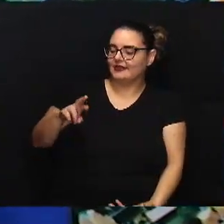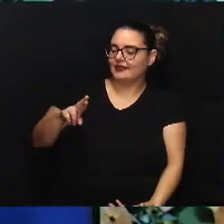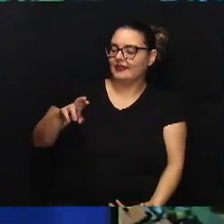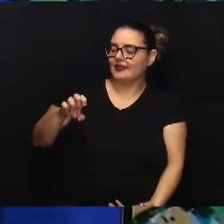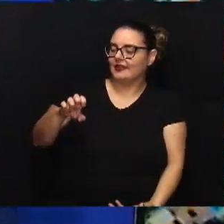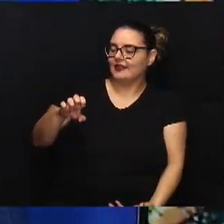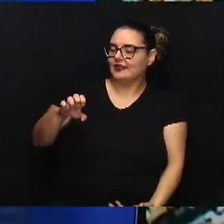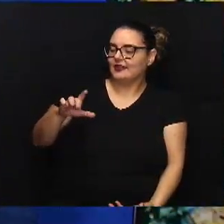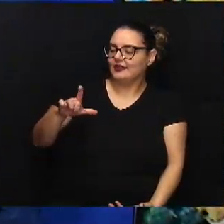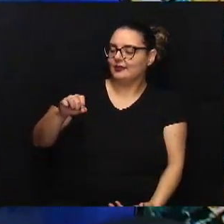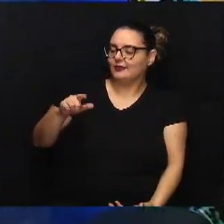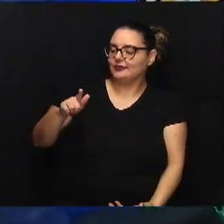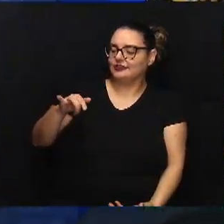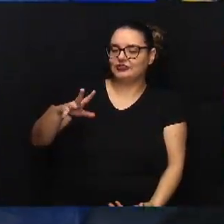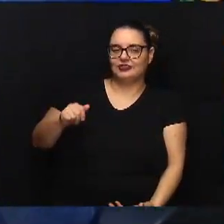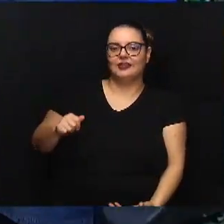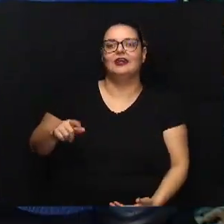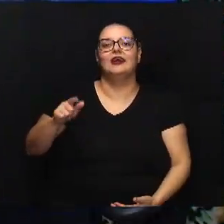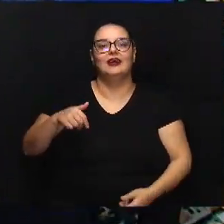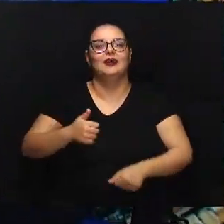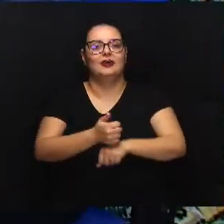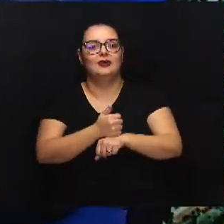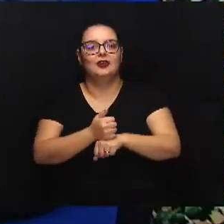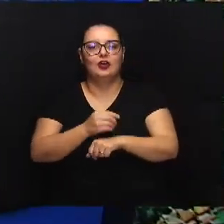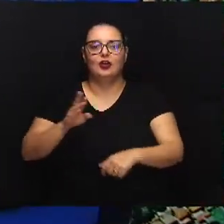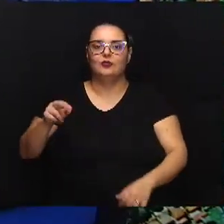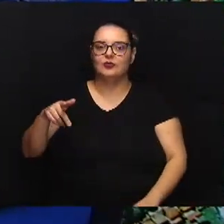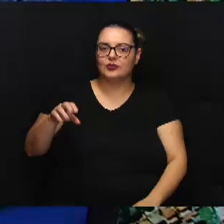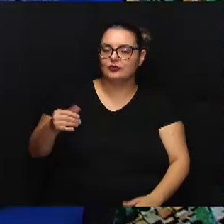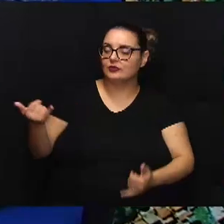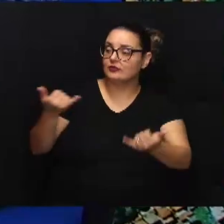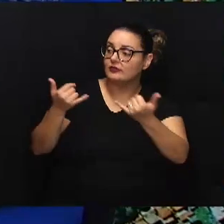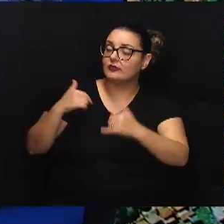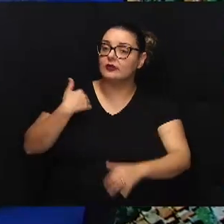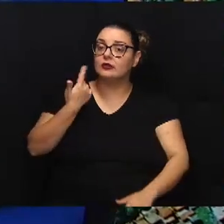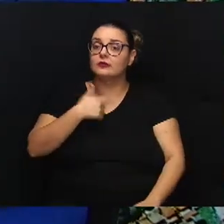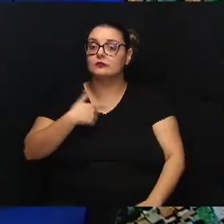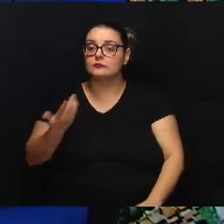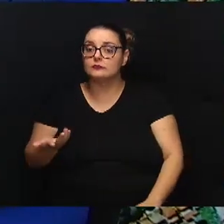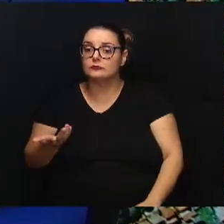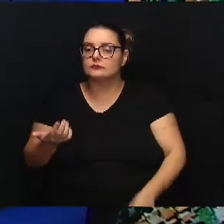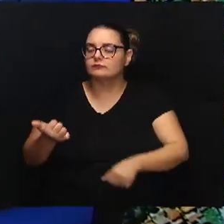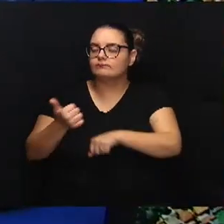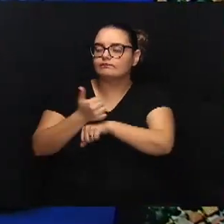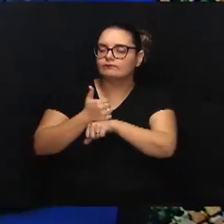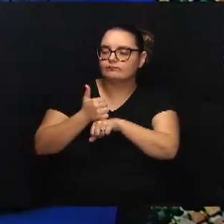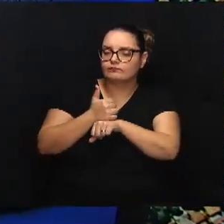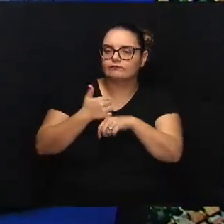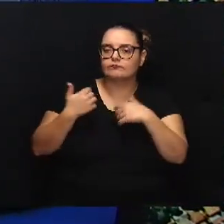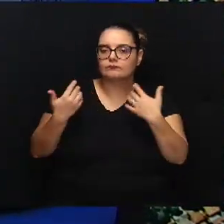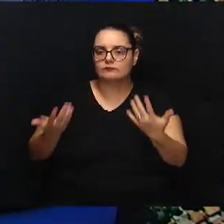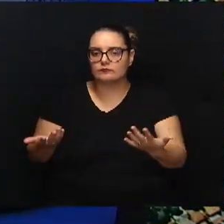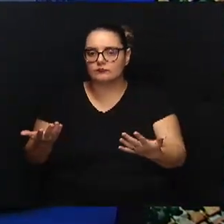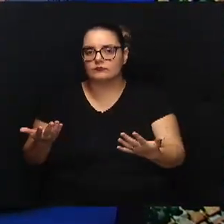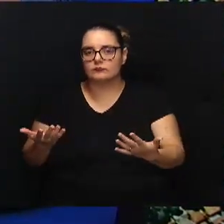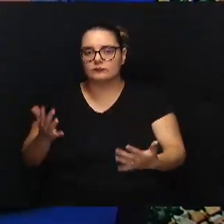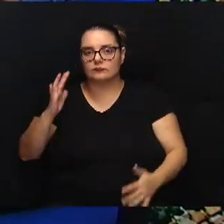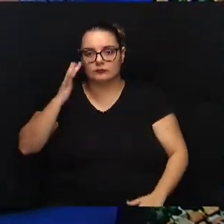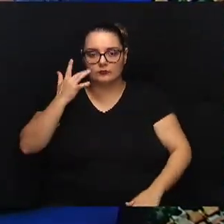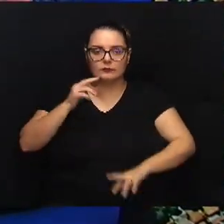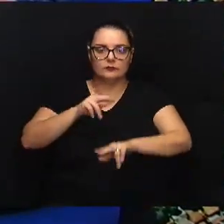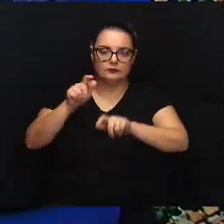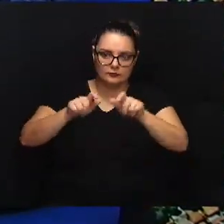é o meteorologista Bruno Baini. Bruno, conta pra gente sobre essa profissão que, assim, acho que muitas pessoas,